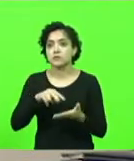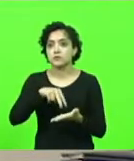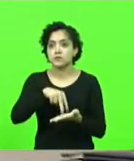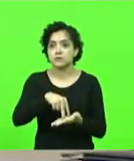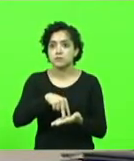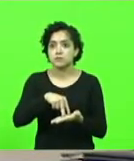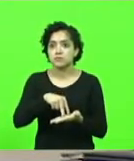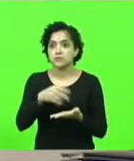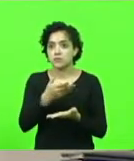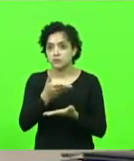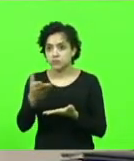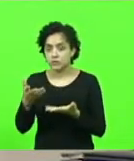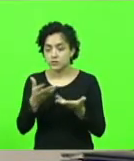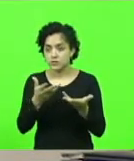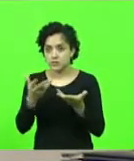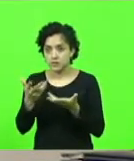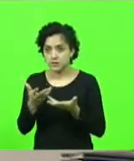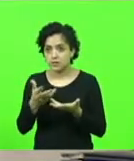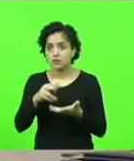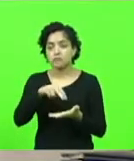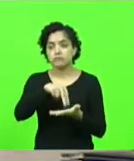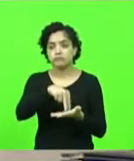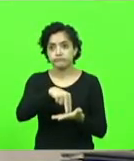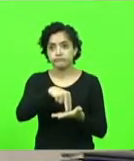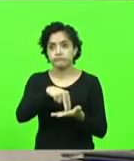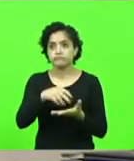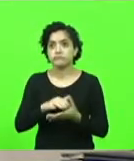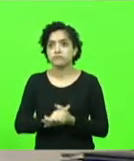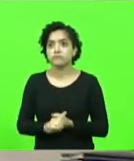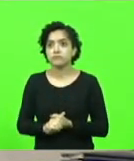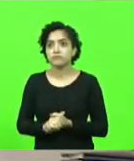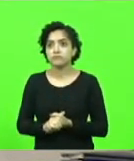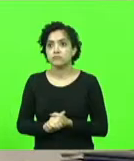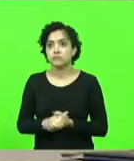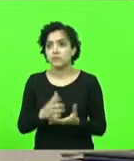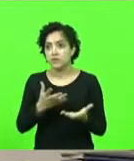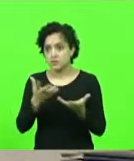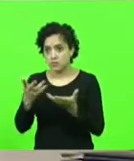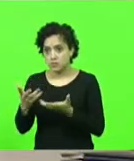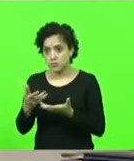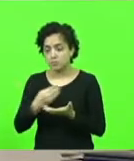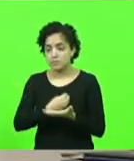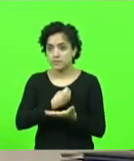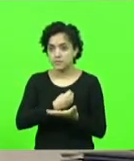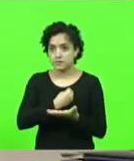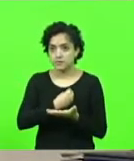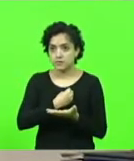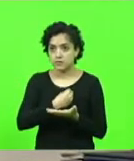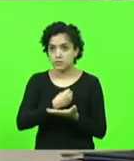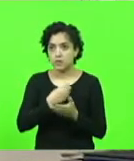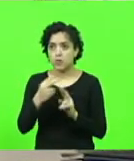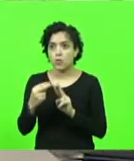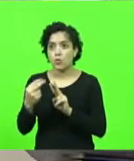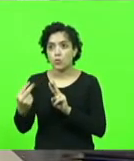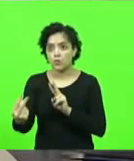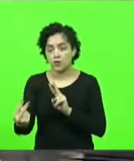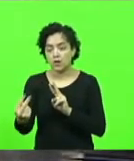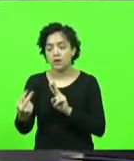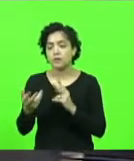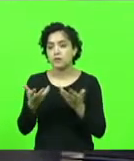tempo para os deputados que queiram fazer uso da palavra se algum Deputado presencialmente ou de forma